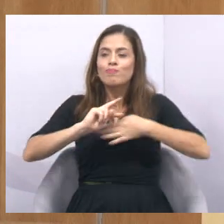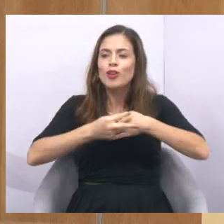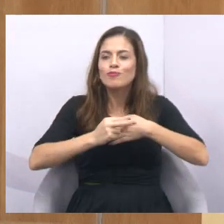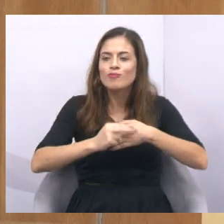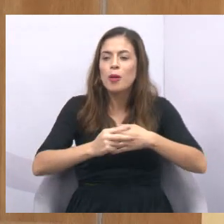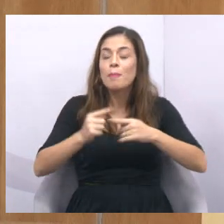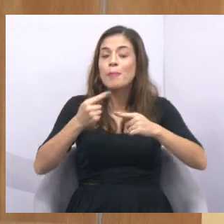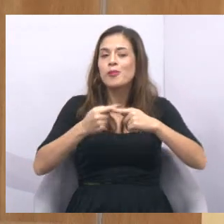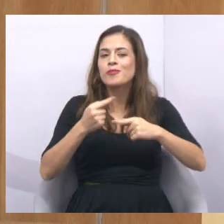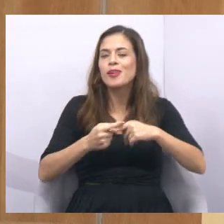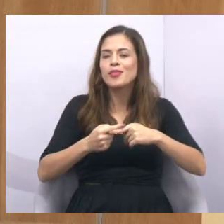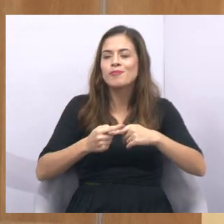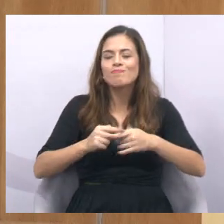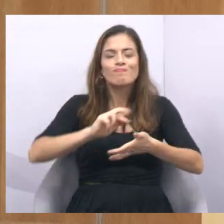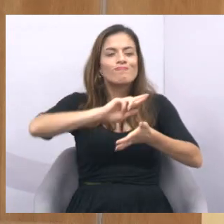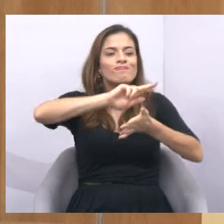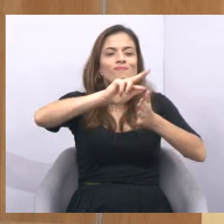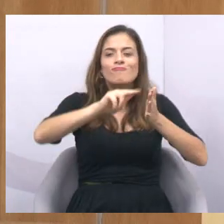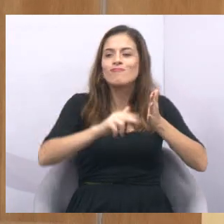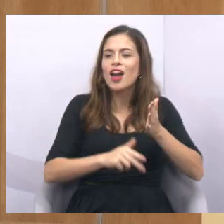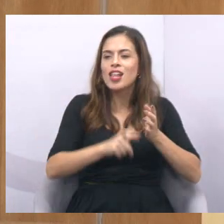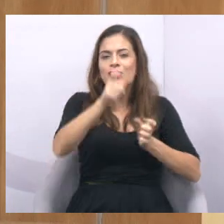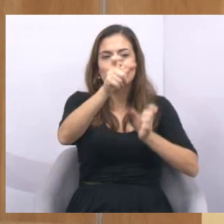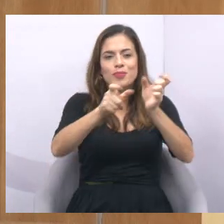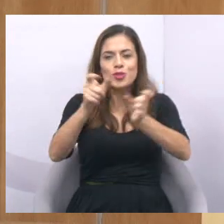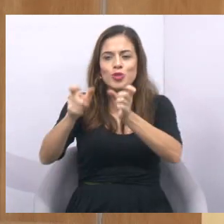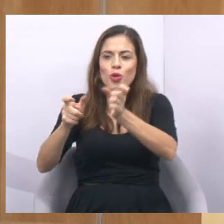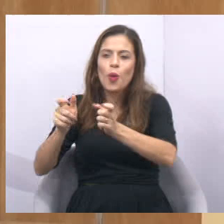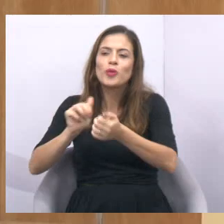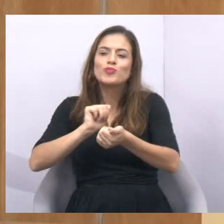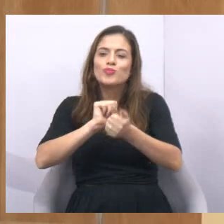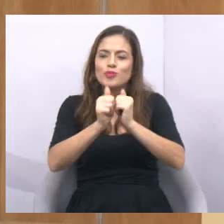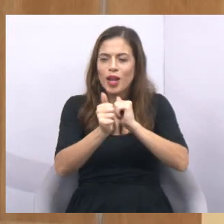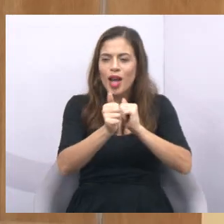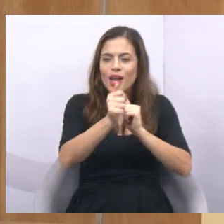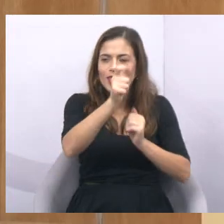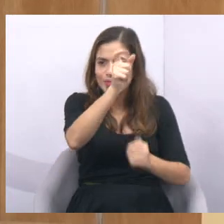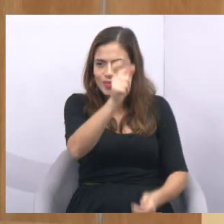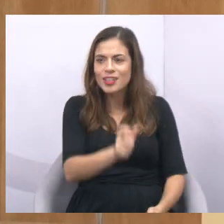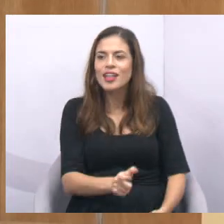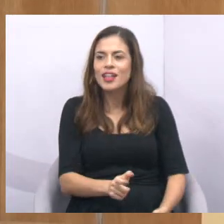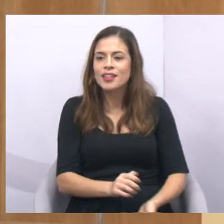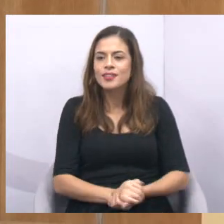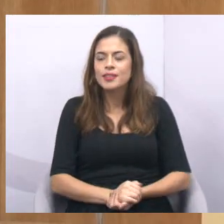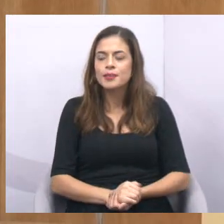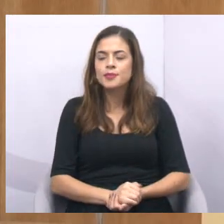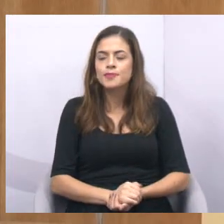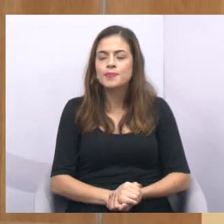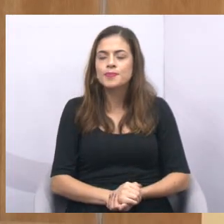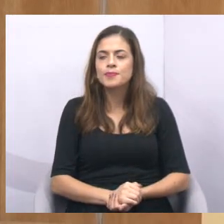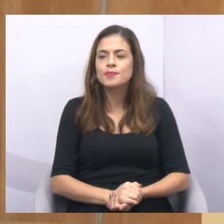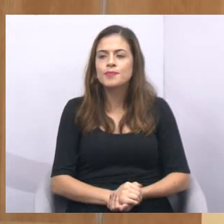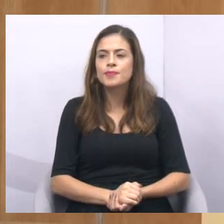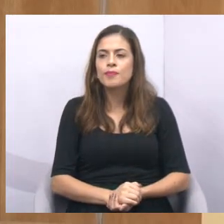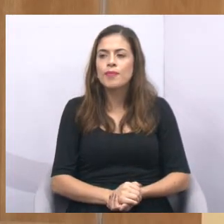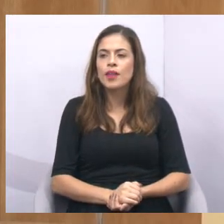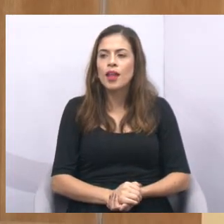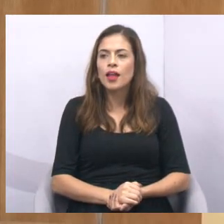atletas passaram pelas suas mãos. E eu comecei a jogar basquete com 7 anos de